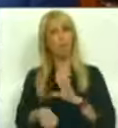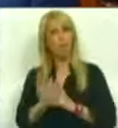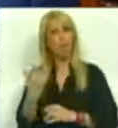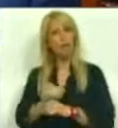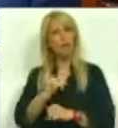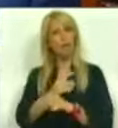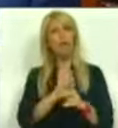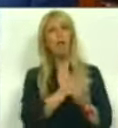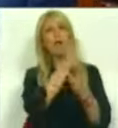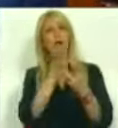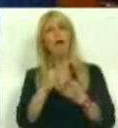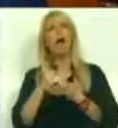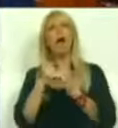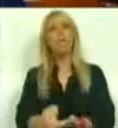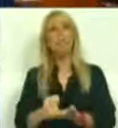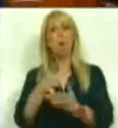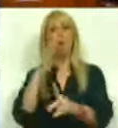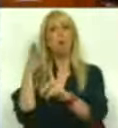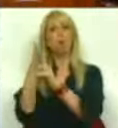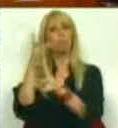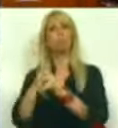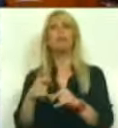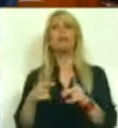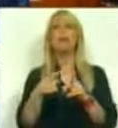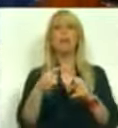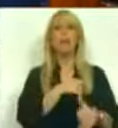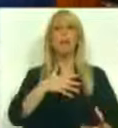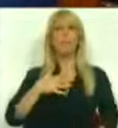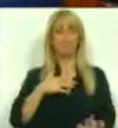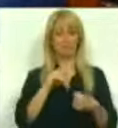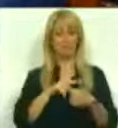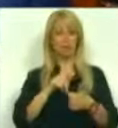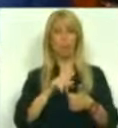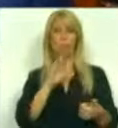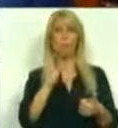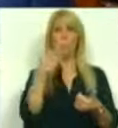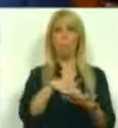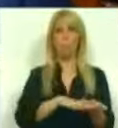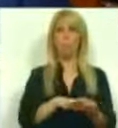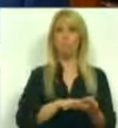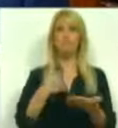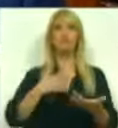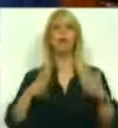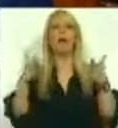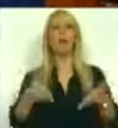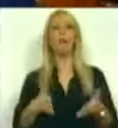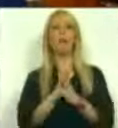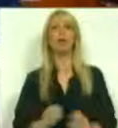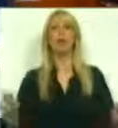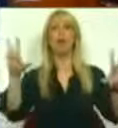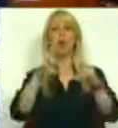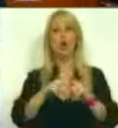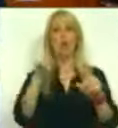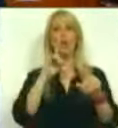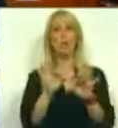investimento direcionado para as empresas. No âmbito do primeiro pilar, pretende-se fortalecer uma nova abordagem do Passaporte